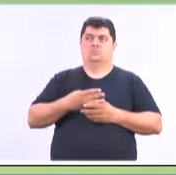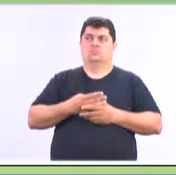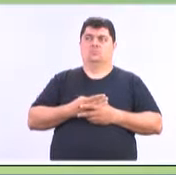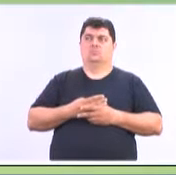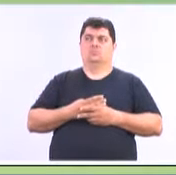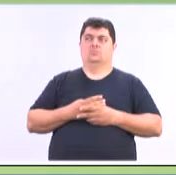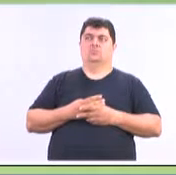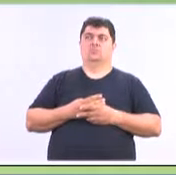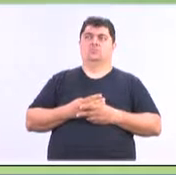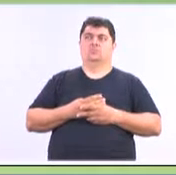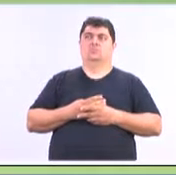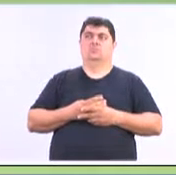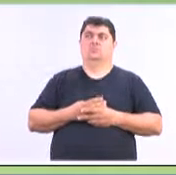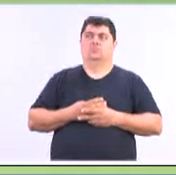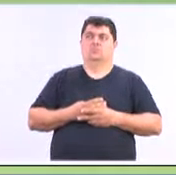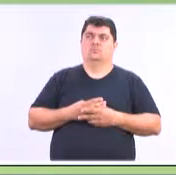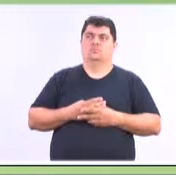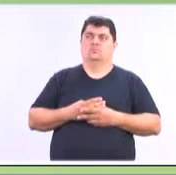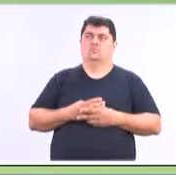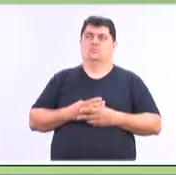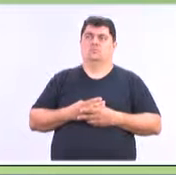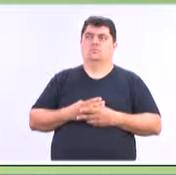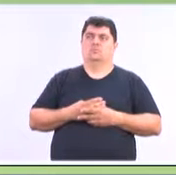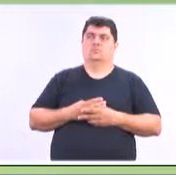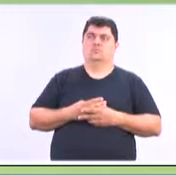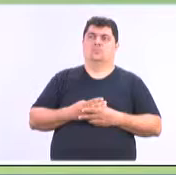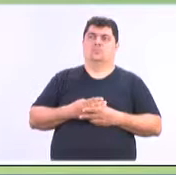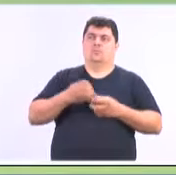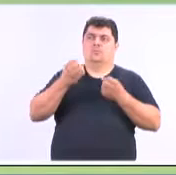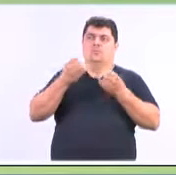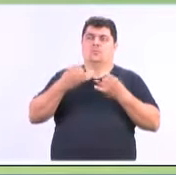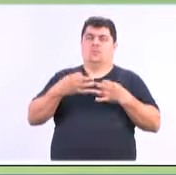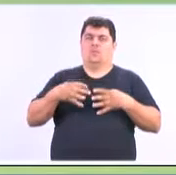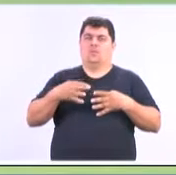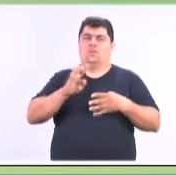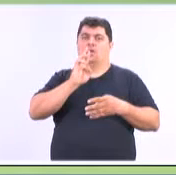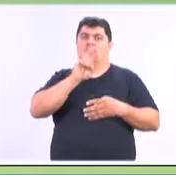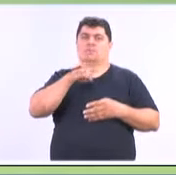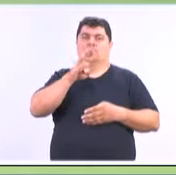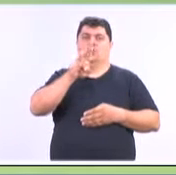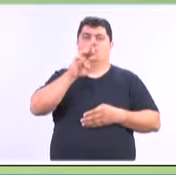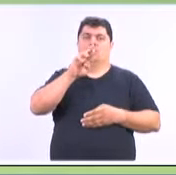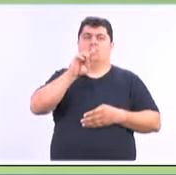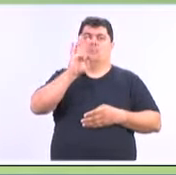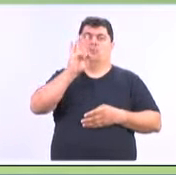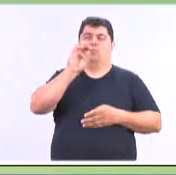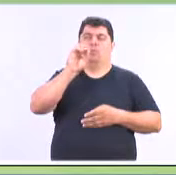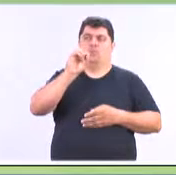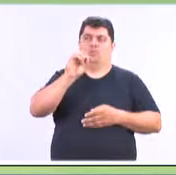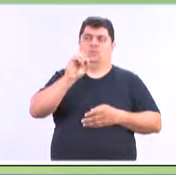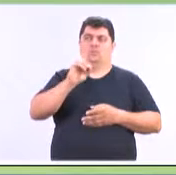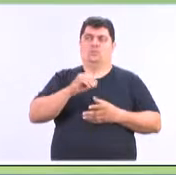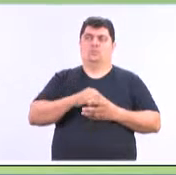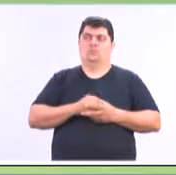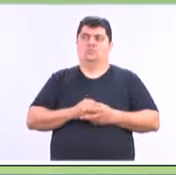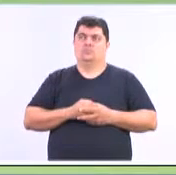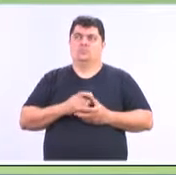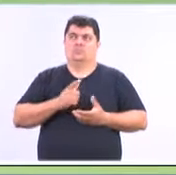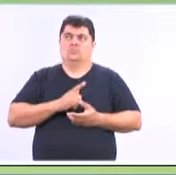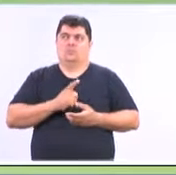4, não é isso, professora? Isso, professor. Então vamos lá. A gente está falando aqui de resultado bruto. Vamos tentar desenhar uma coisa aqui, ó. Eu